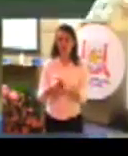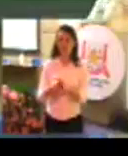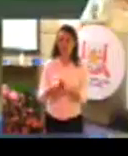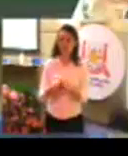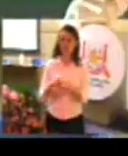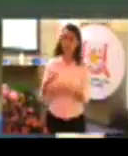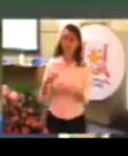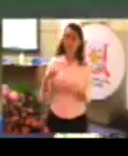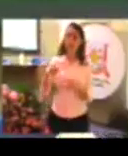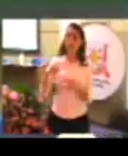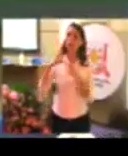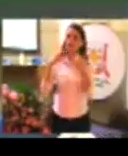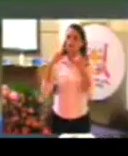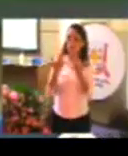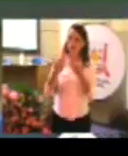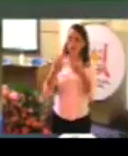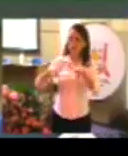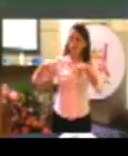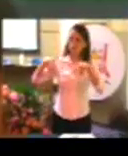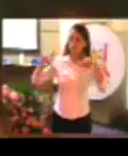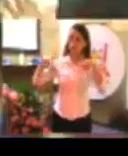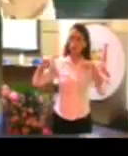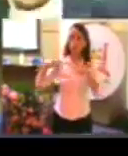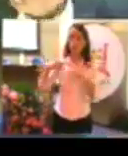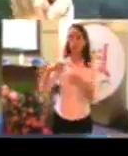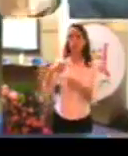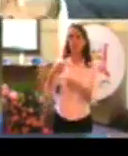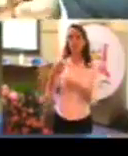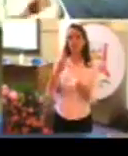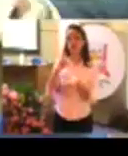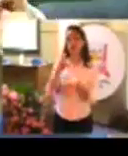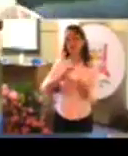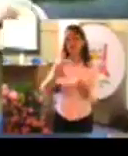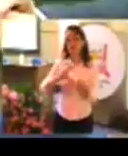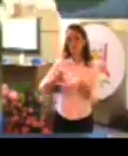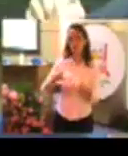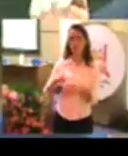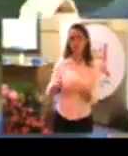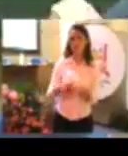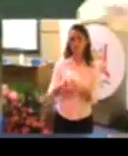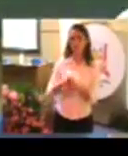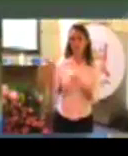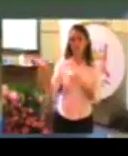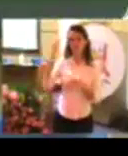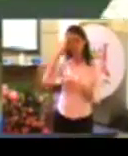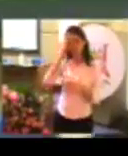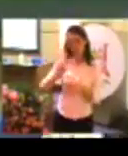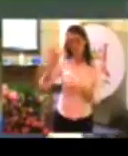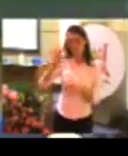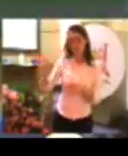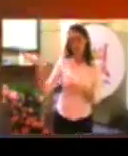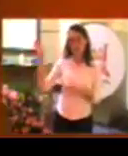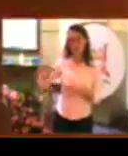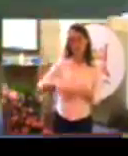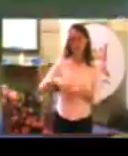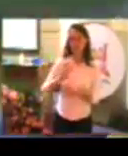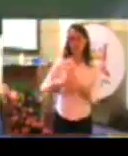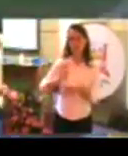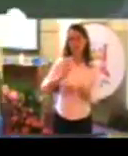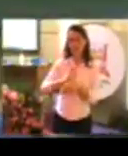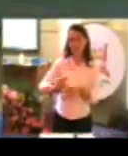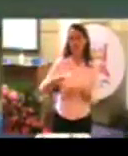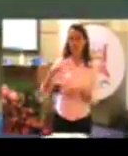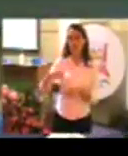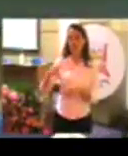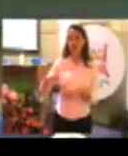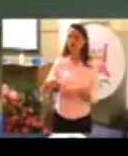discutindo nas audiências públicas, estagiando os universitários, trazer os universitários aqui para dentro para